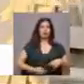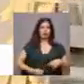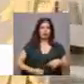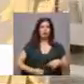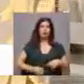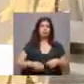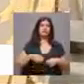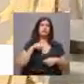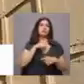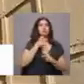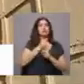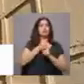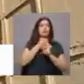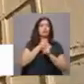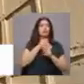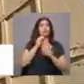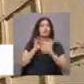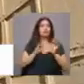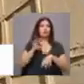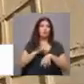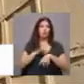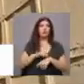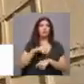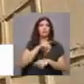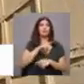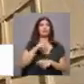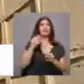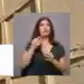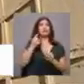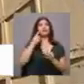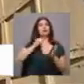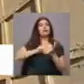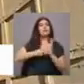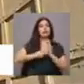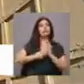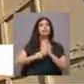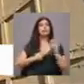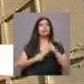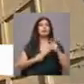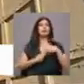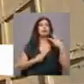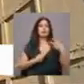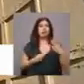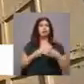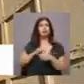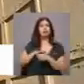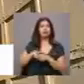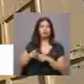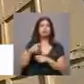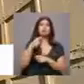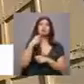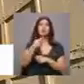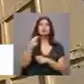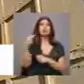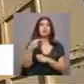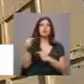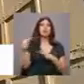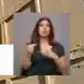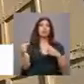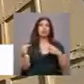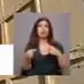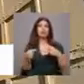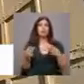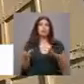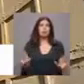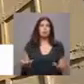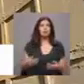testes à Covid-19 nos últimos tempos, apresentando sempre resultados negativos. Agora só resta uma alternativa à